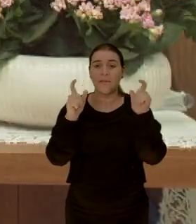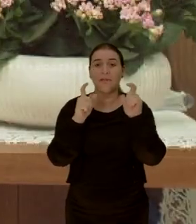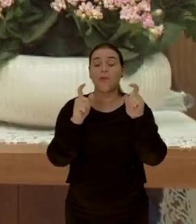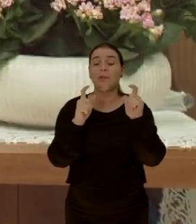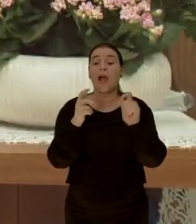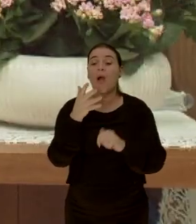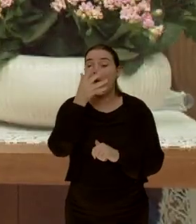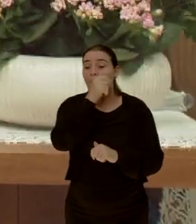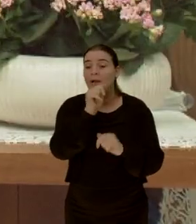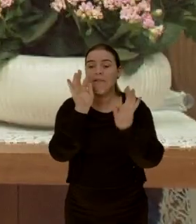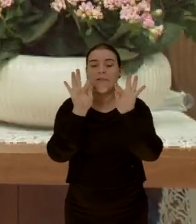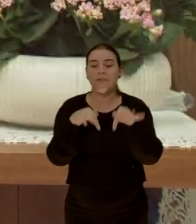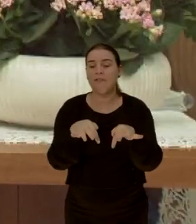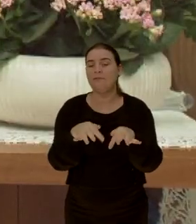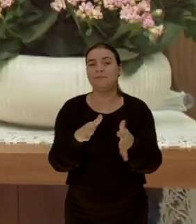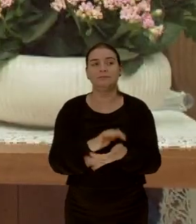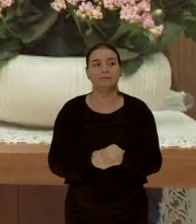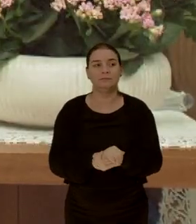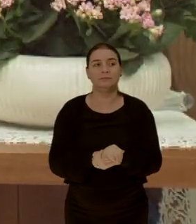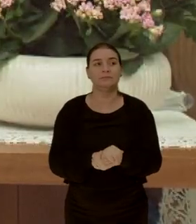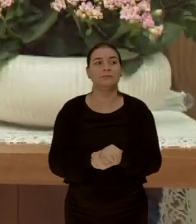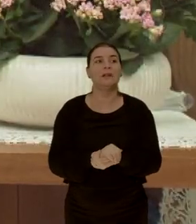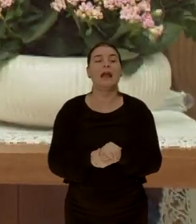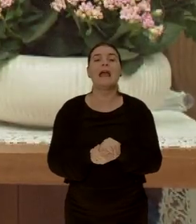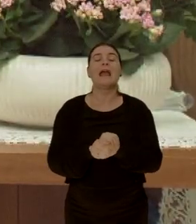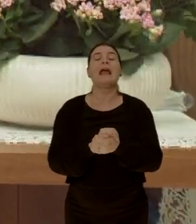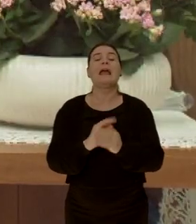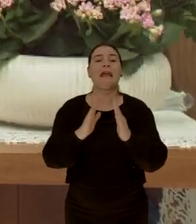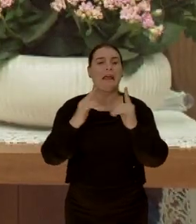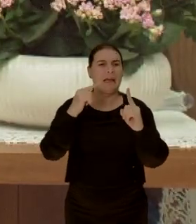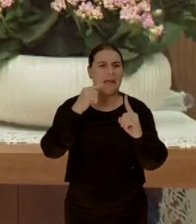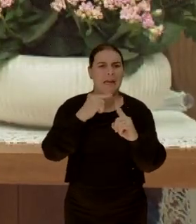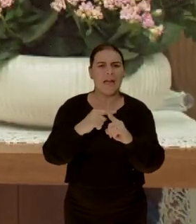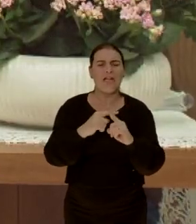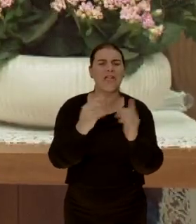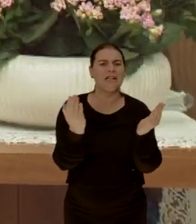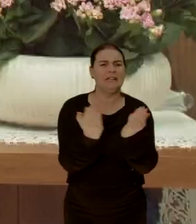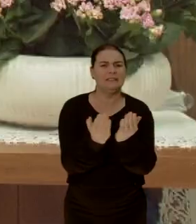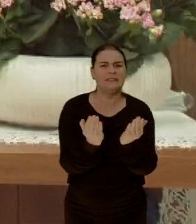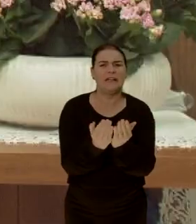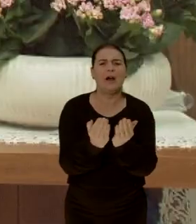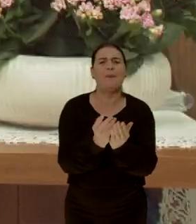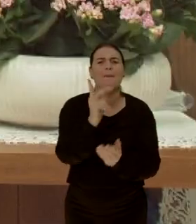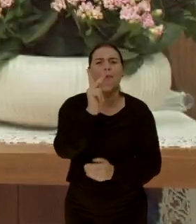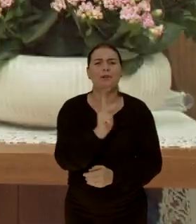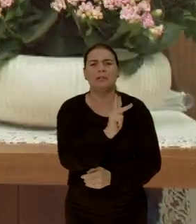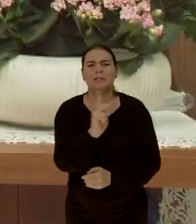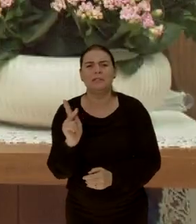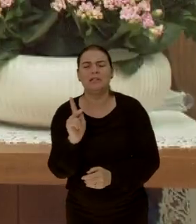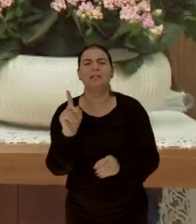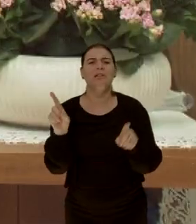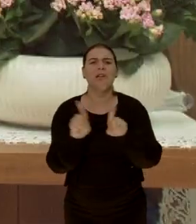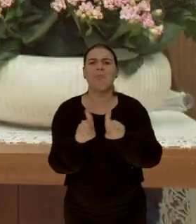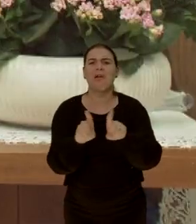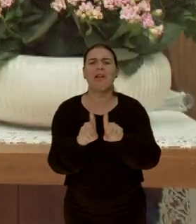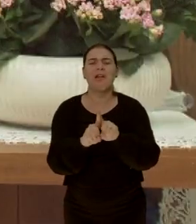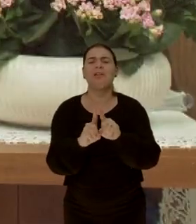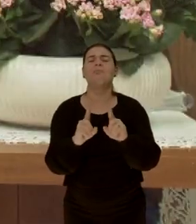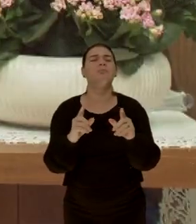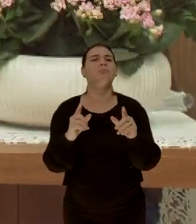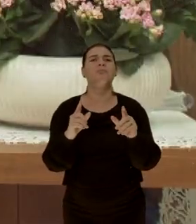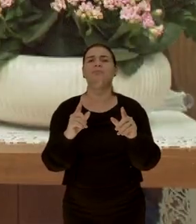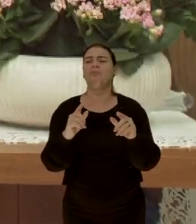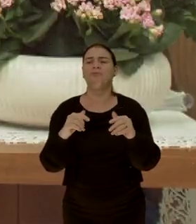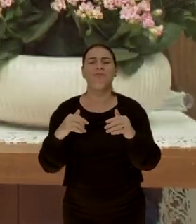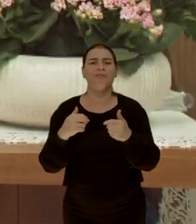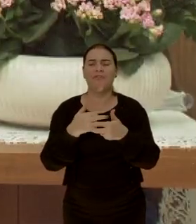final. Nem protestante, nem católico, nem cristão, nem nada. Estão vivendo, como diz